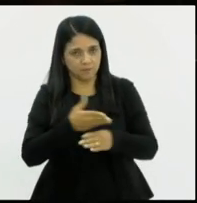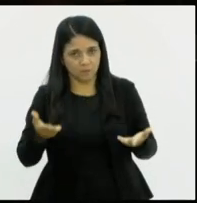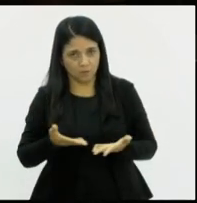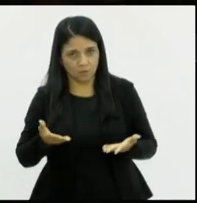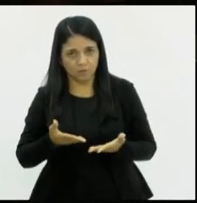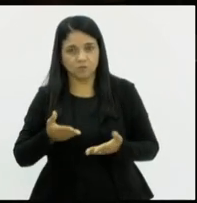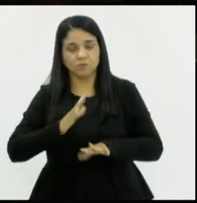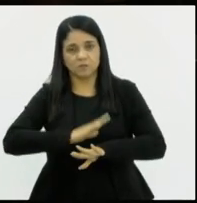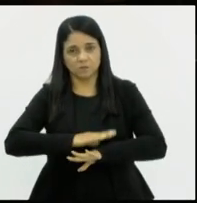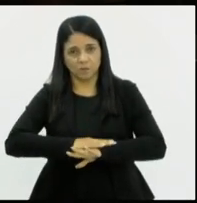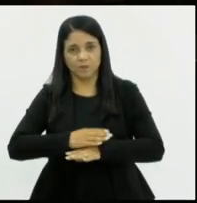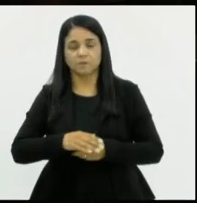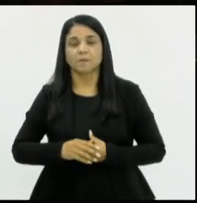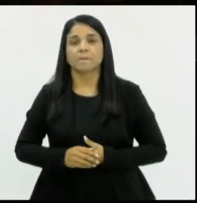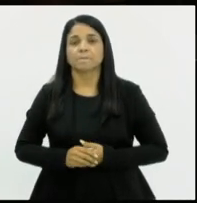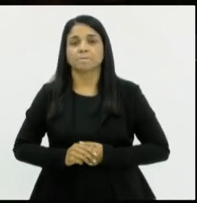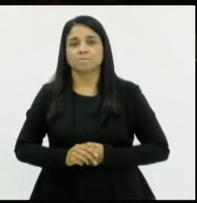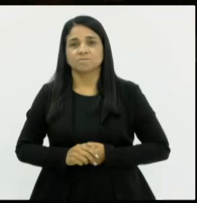nesse momento.